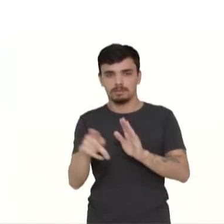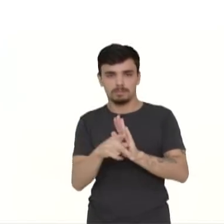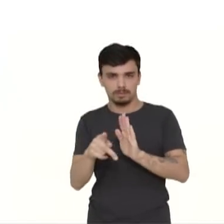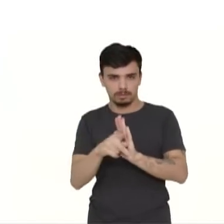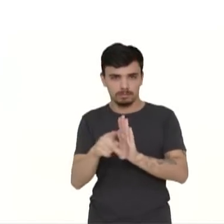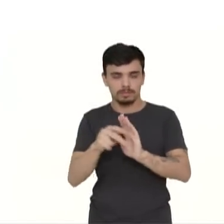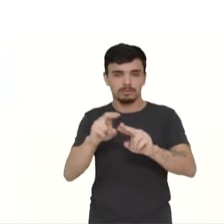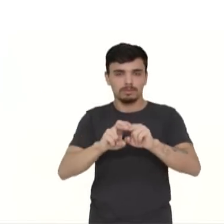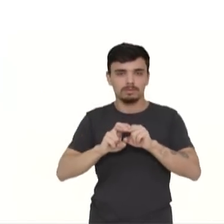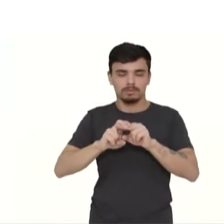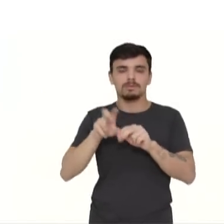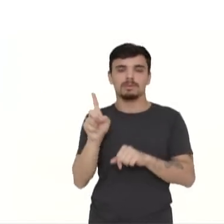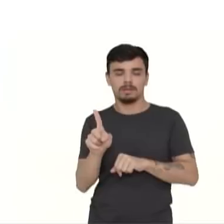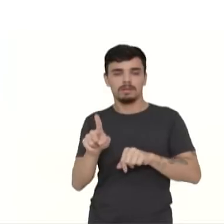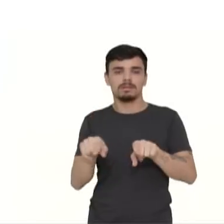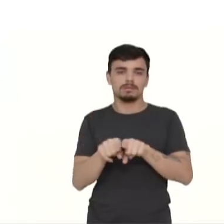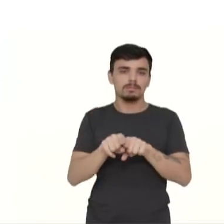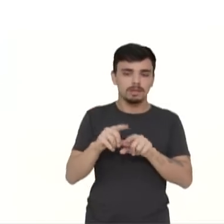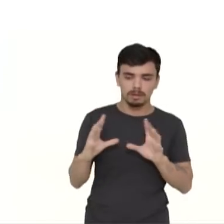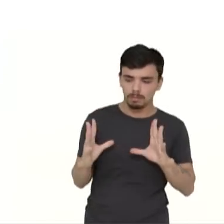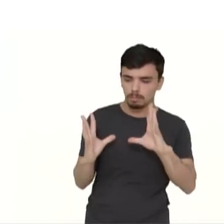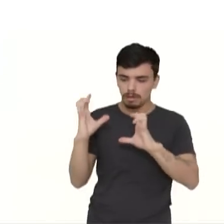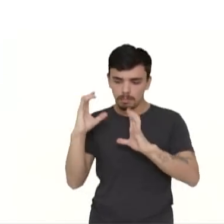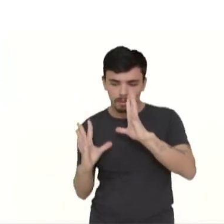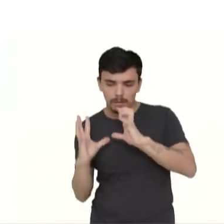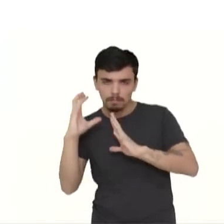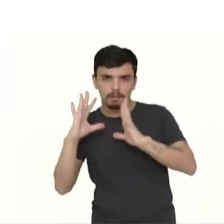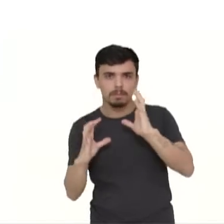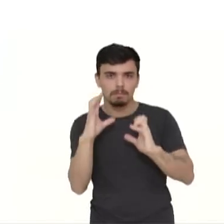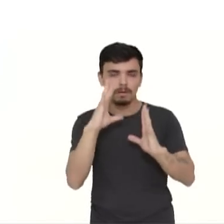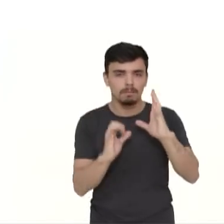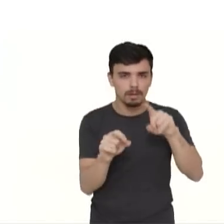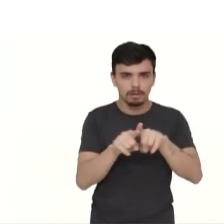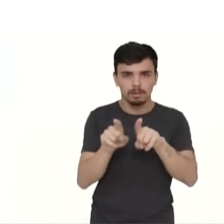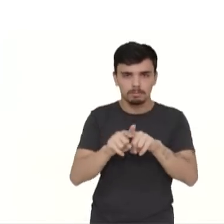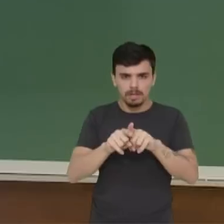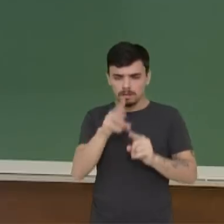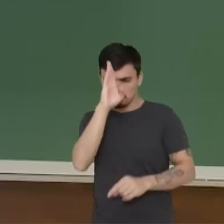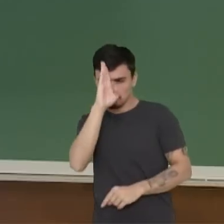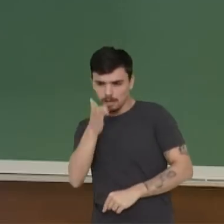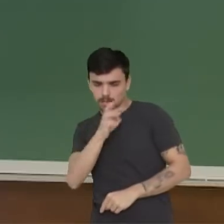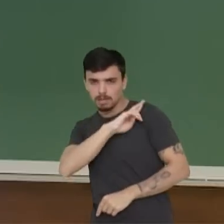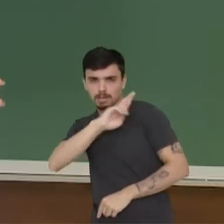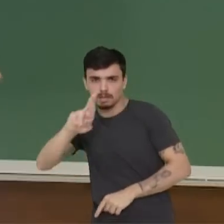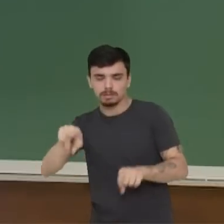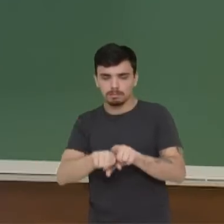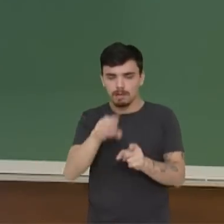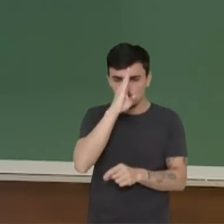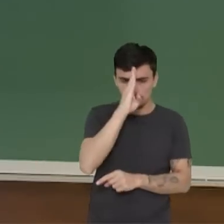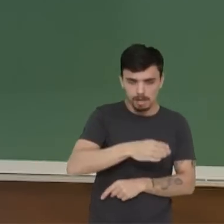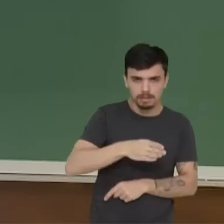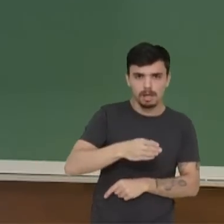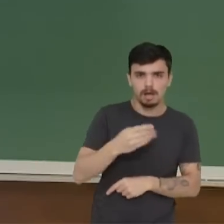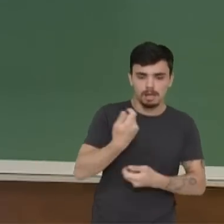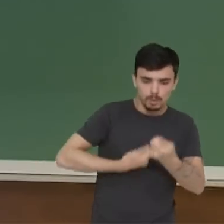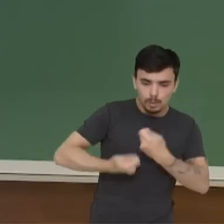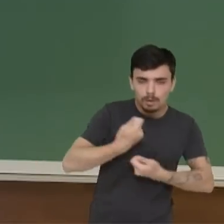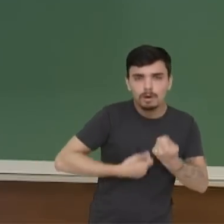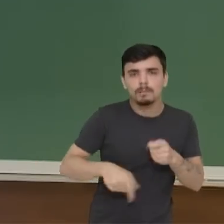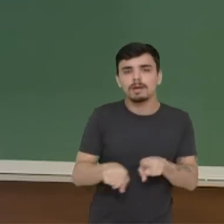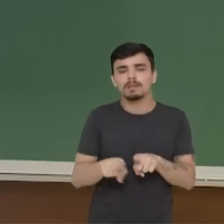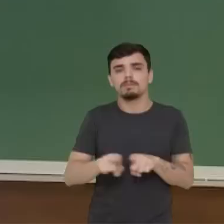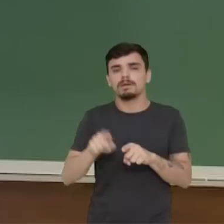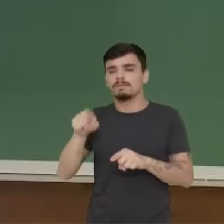cruzadas, esses conflitos gerados, né, também de uma ordem religiosa, uma ordem econômica, que vão